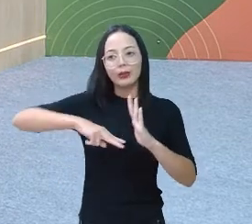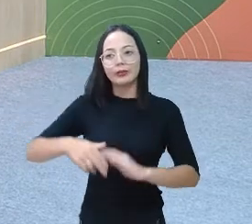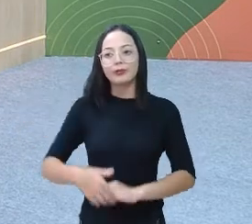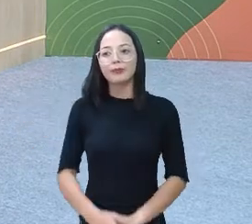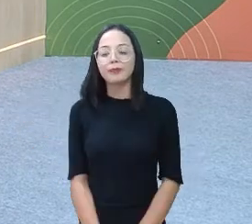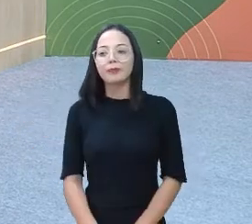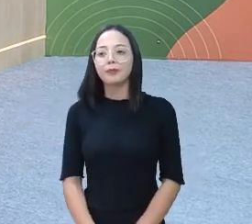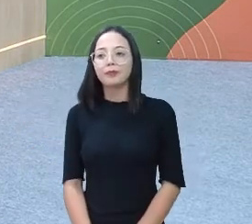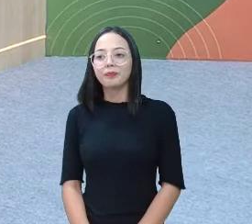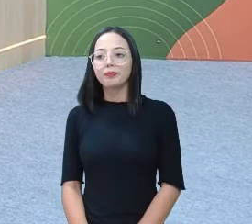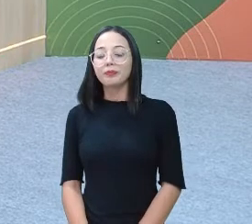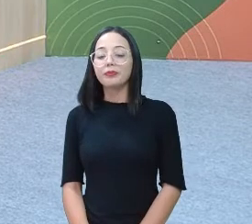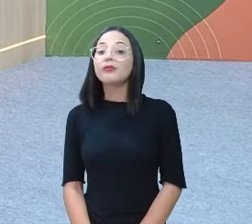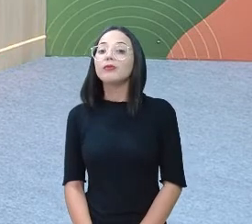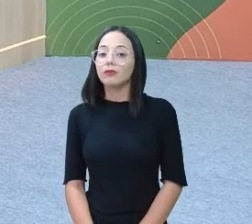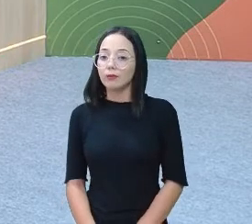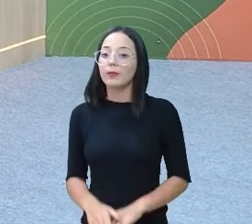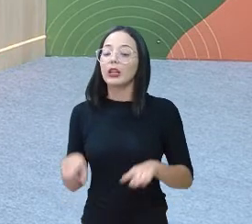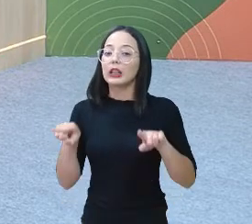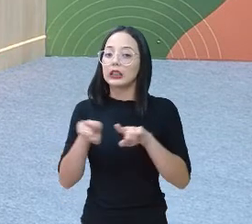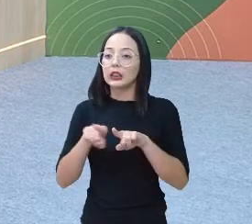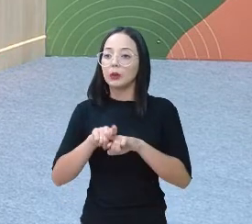tá certo? Uma coisa bem